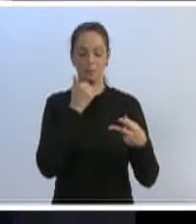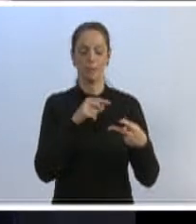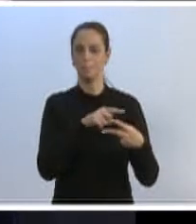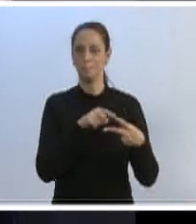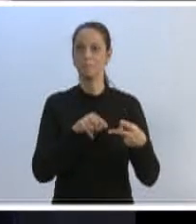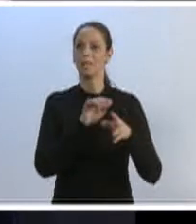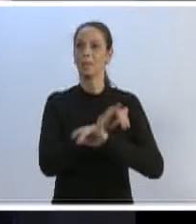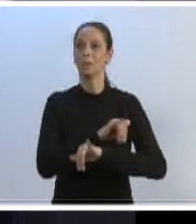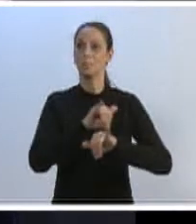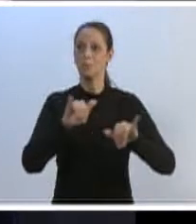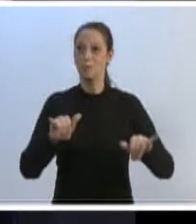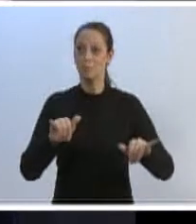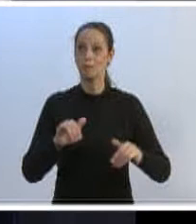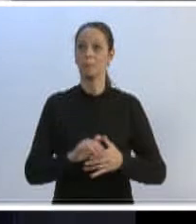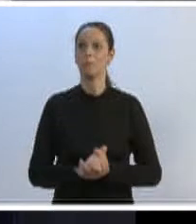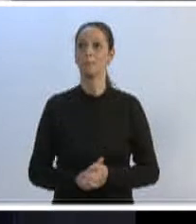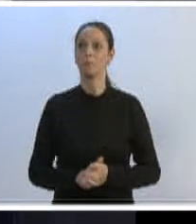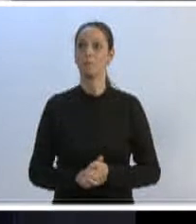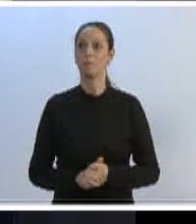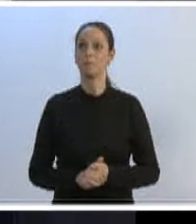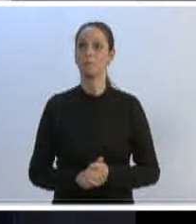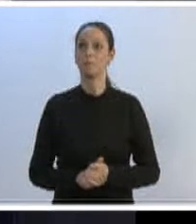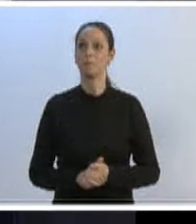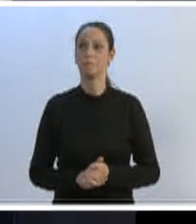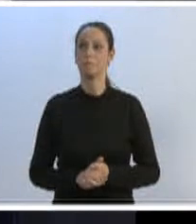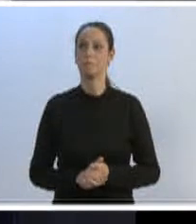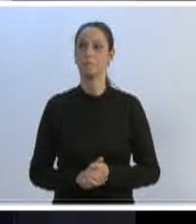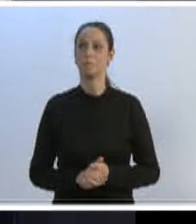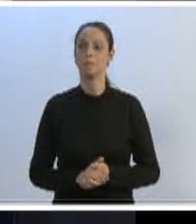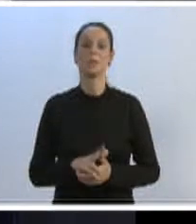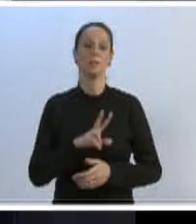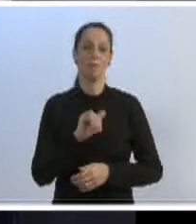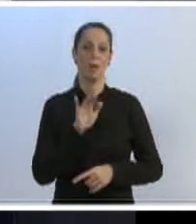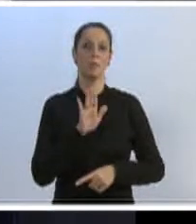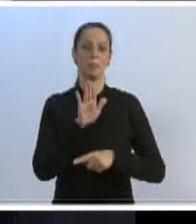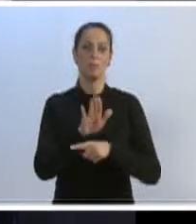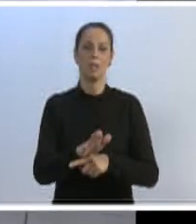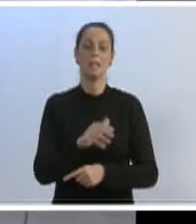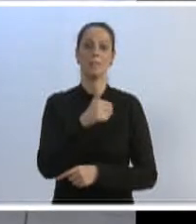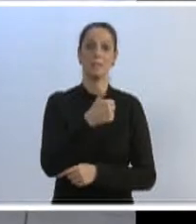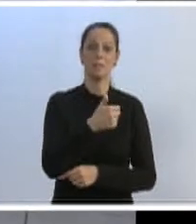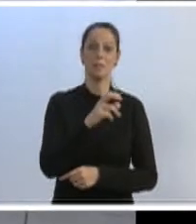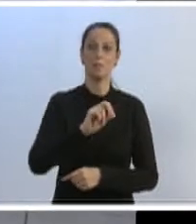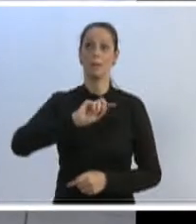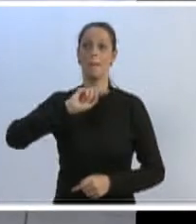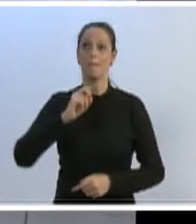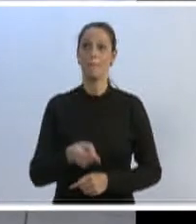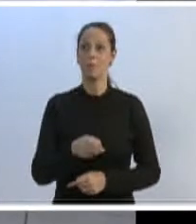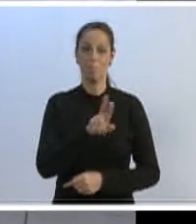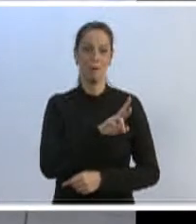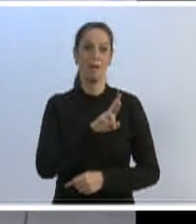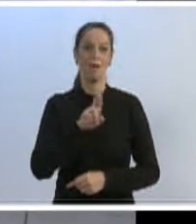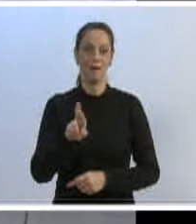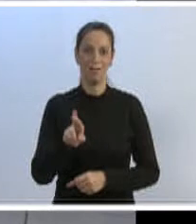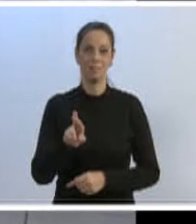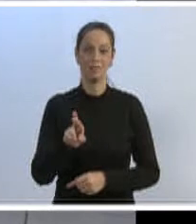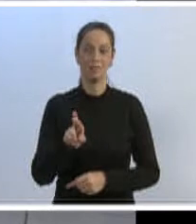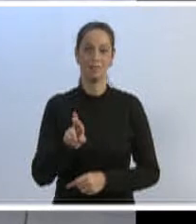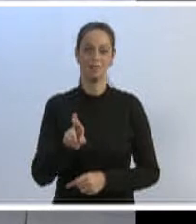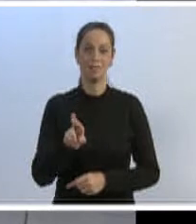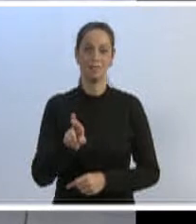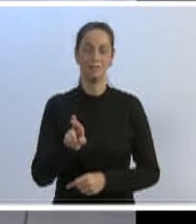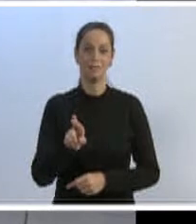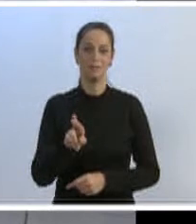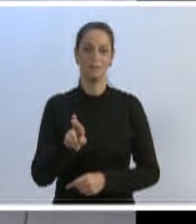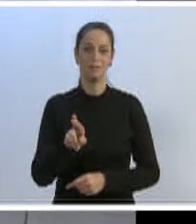parte do Luciano Han, com um auxílio de R$ 150 mil da Lei Rouanet